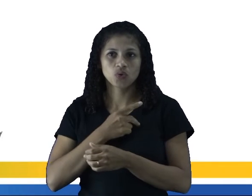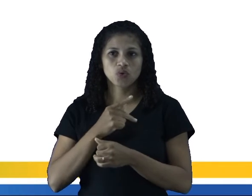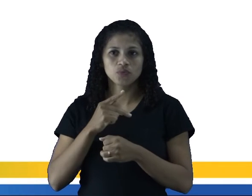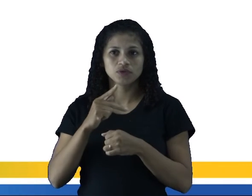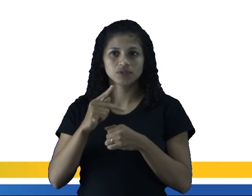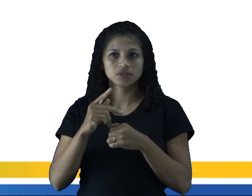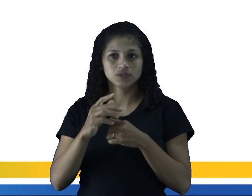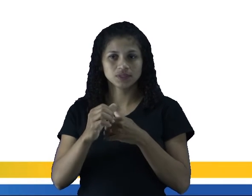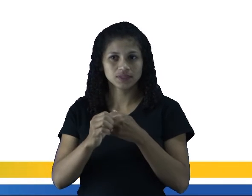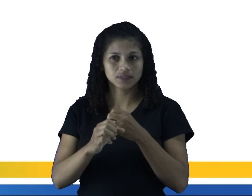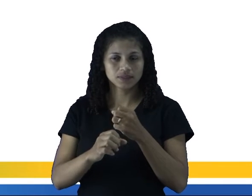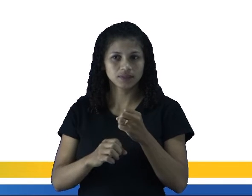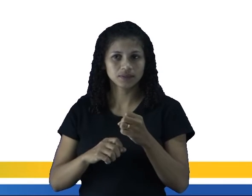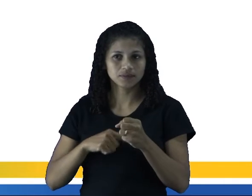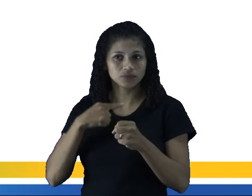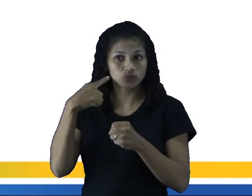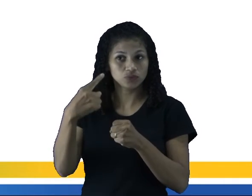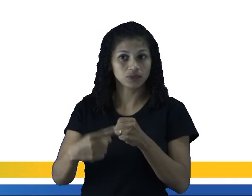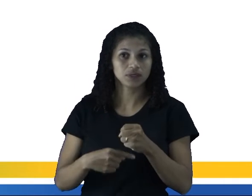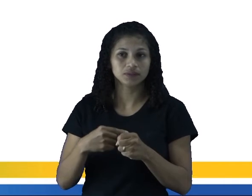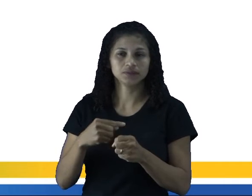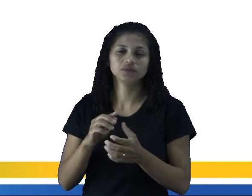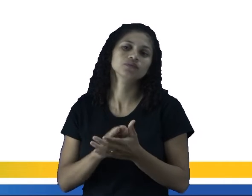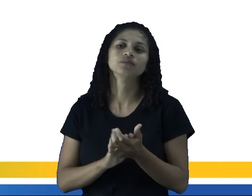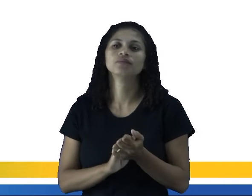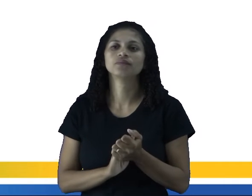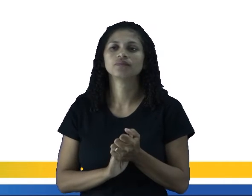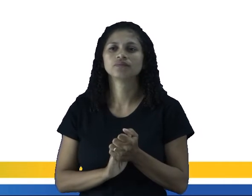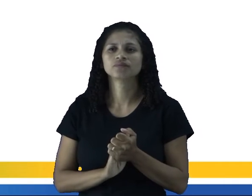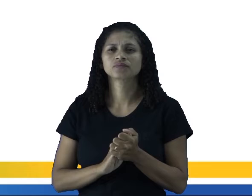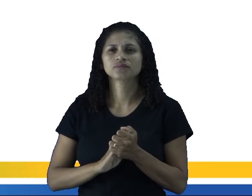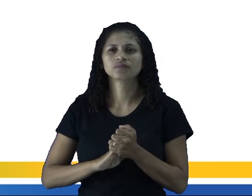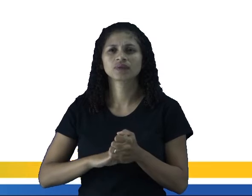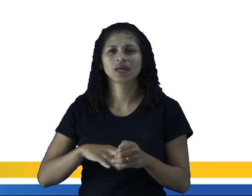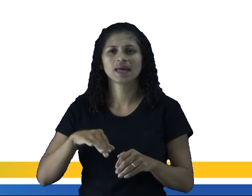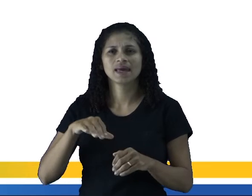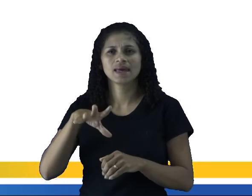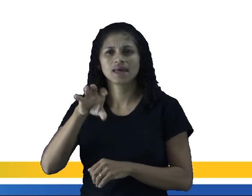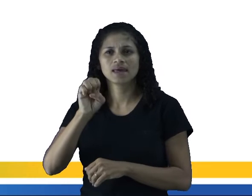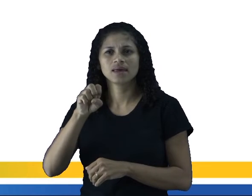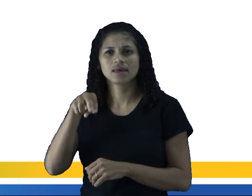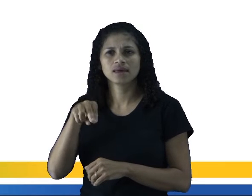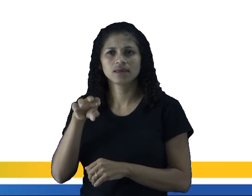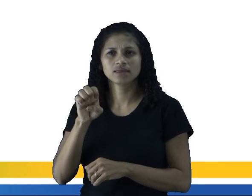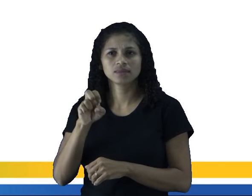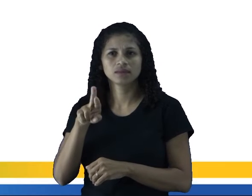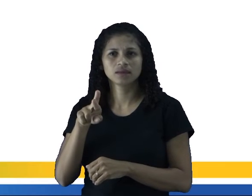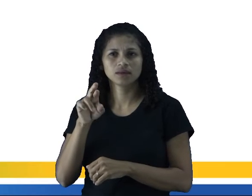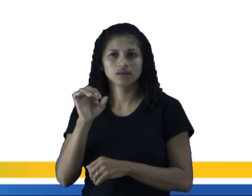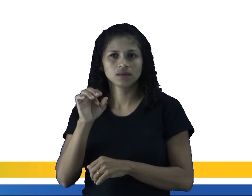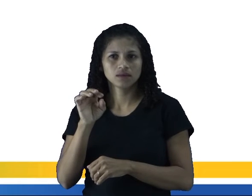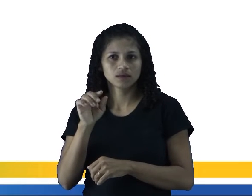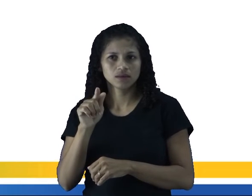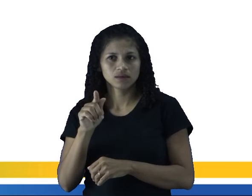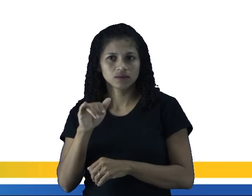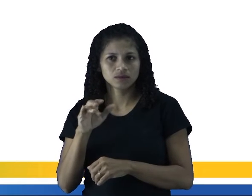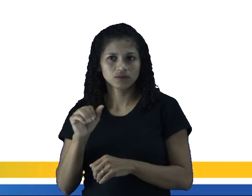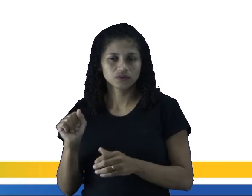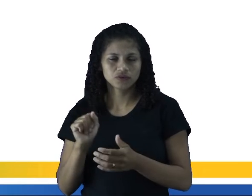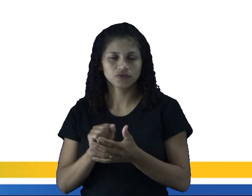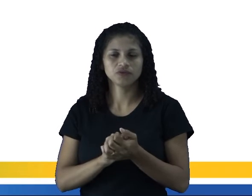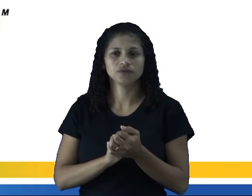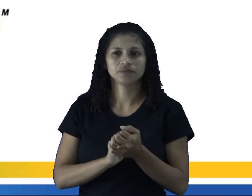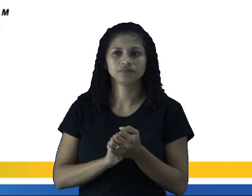esquerdo. O próximo é a energia de ionização. Então, a energia de ionização é a energia necessária para que a gente tire um elétron ali